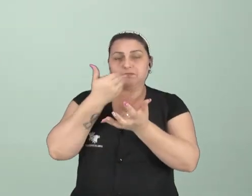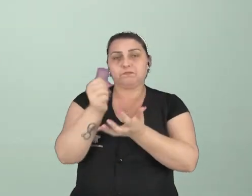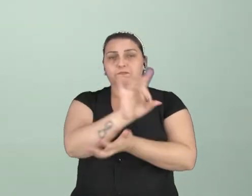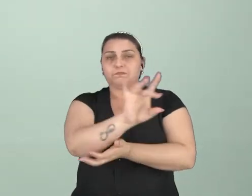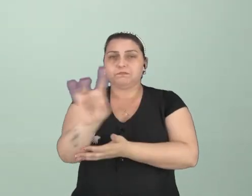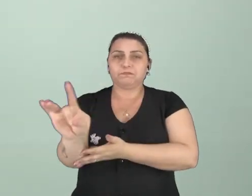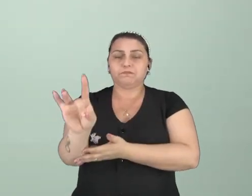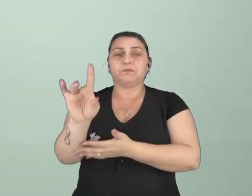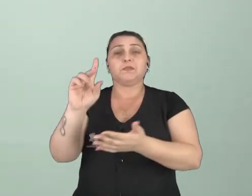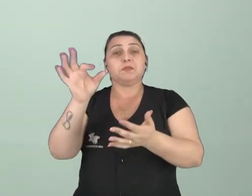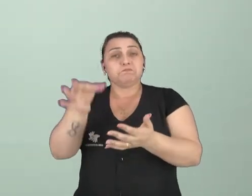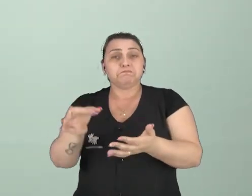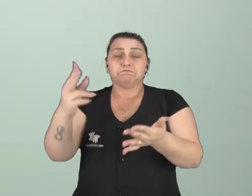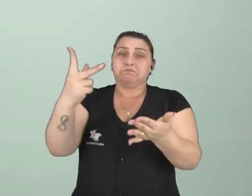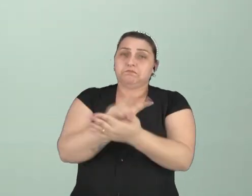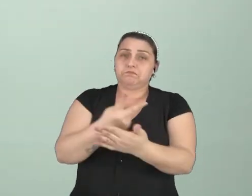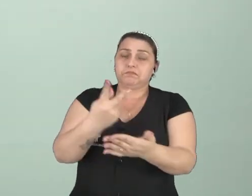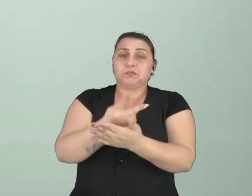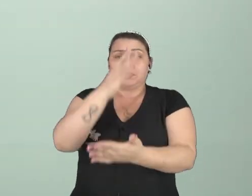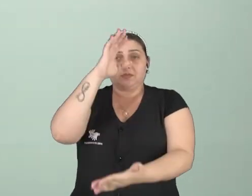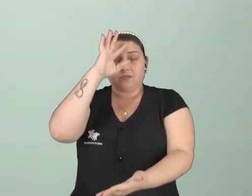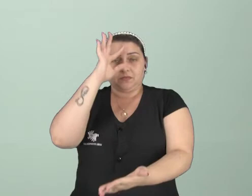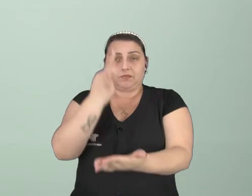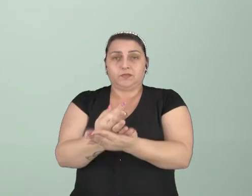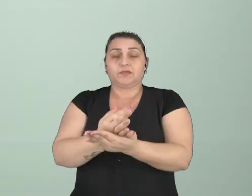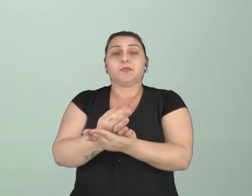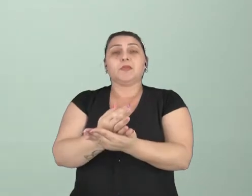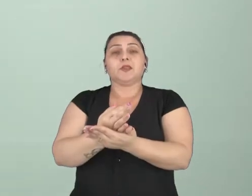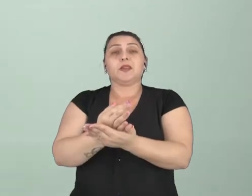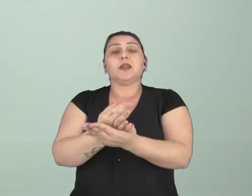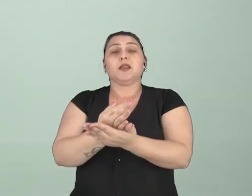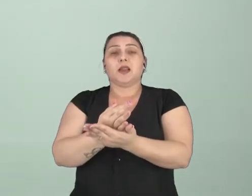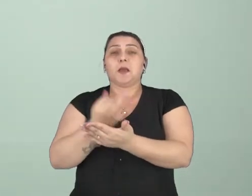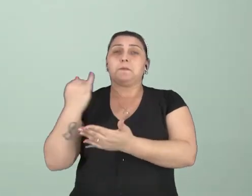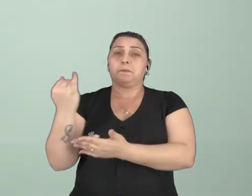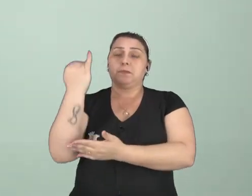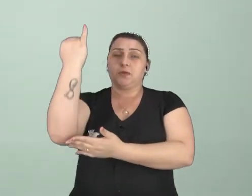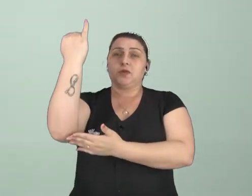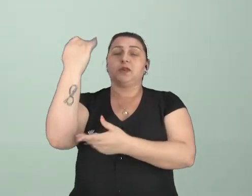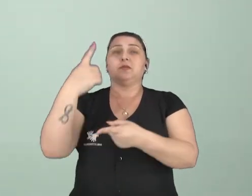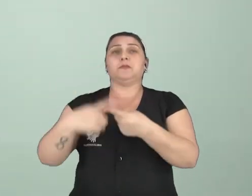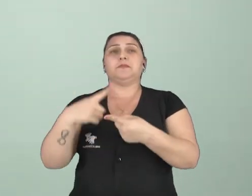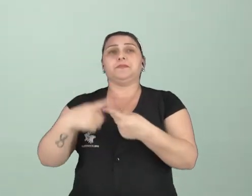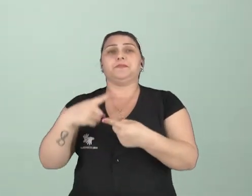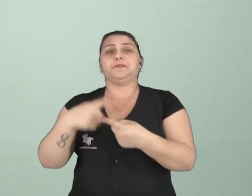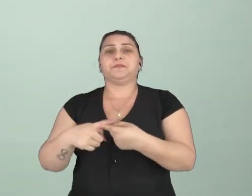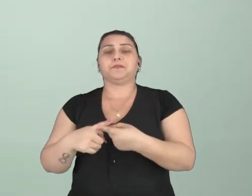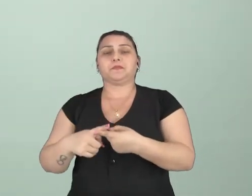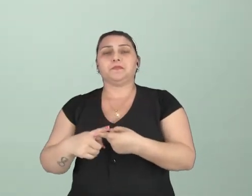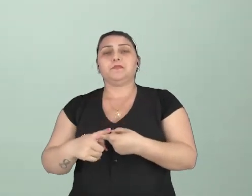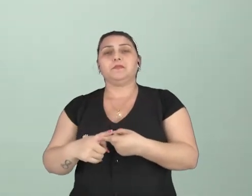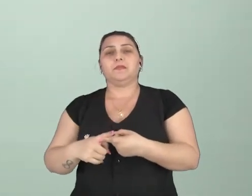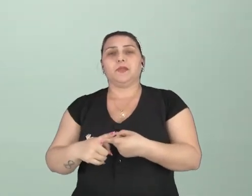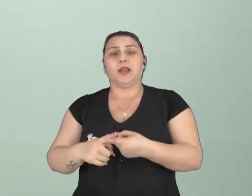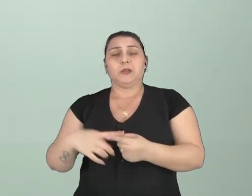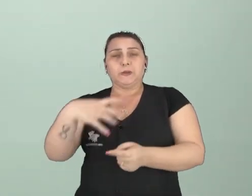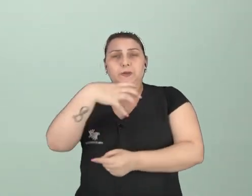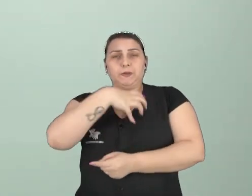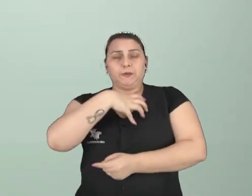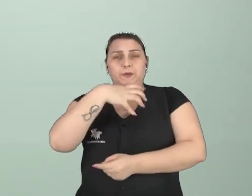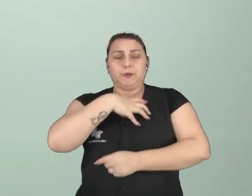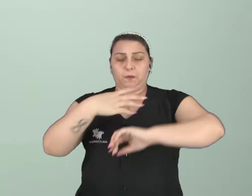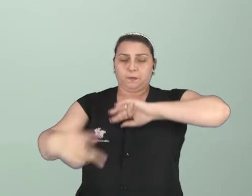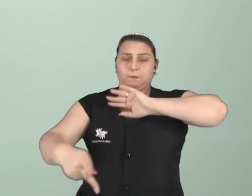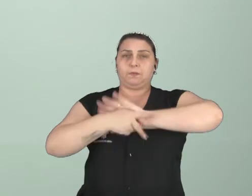certo, errado. E aí, a fé cristã, o cristianismo, ele foi muito importante porque ele provoca esse sentimento